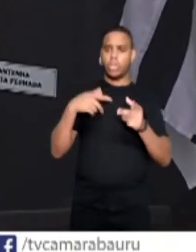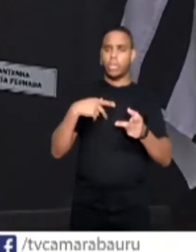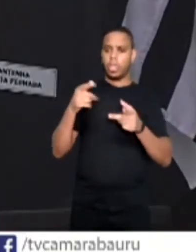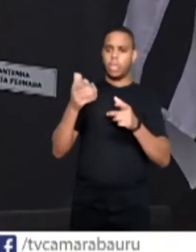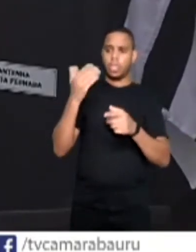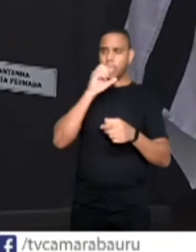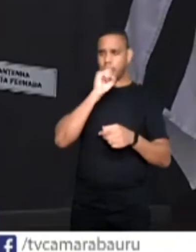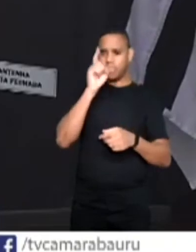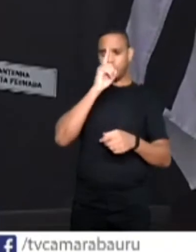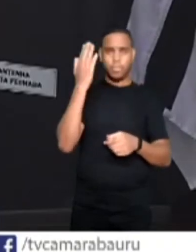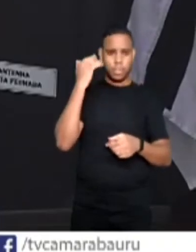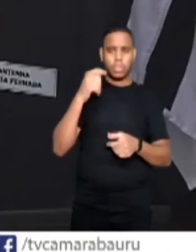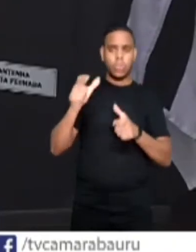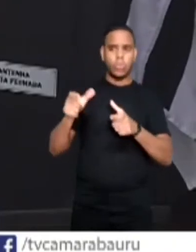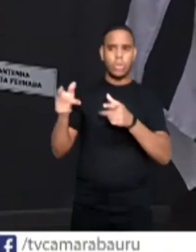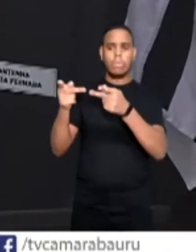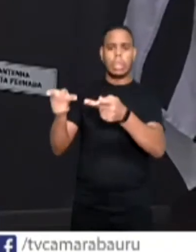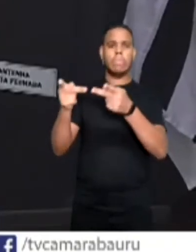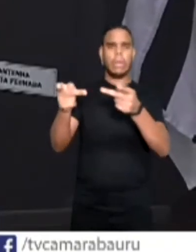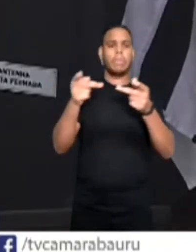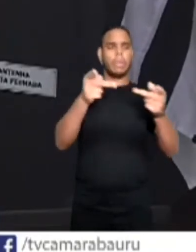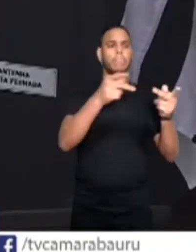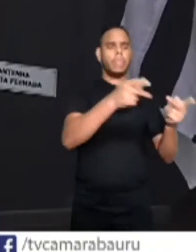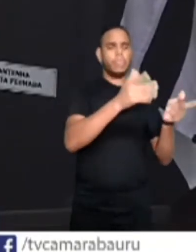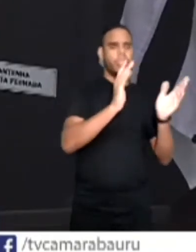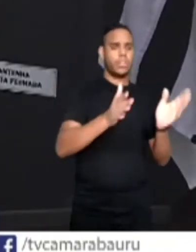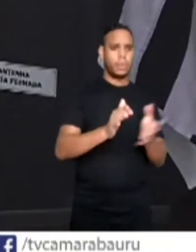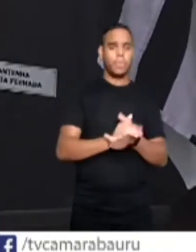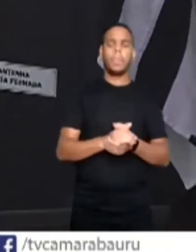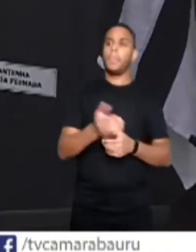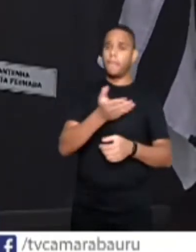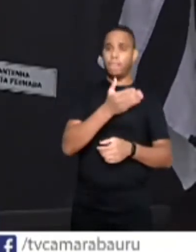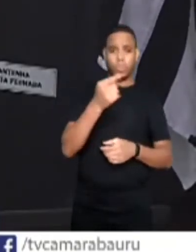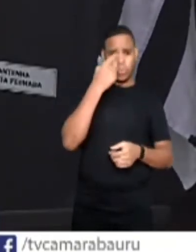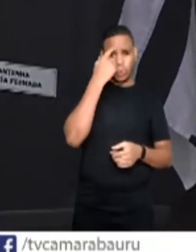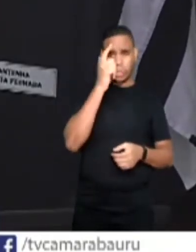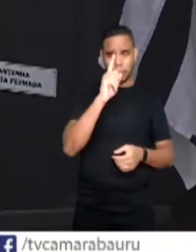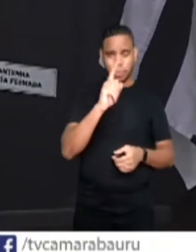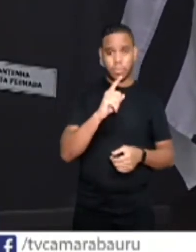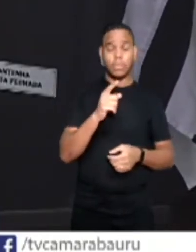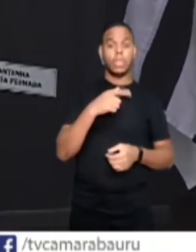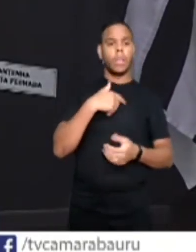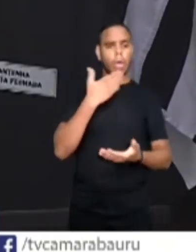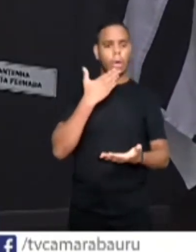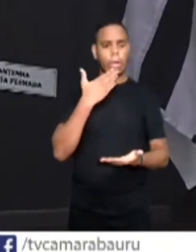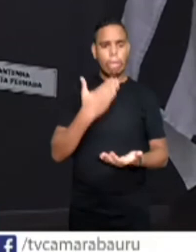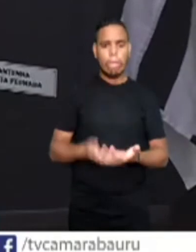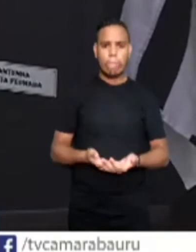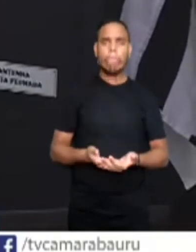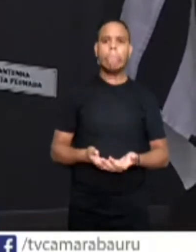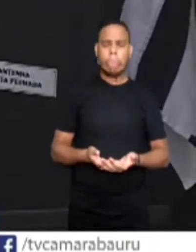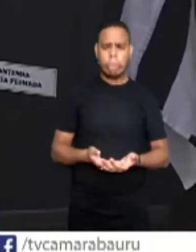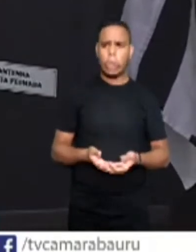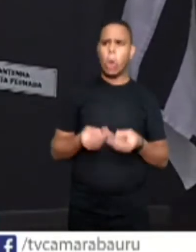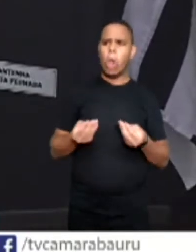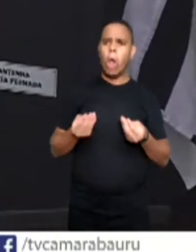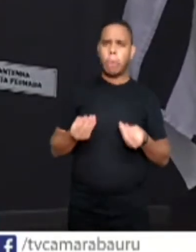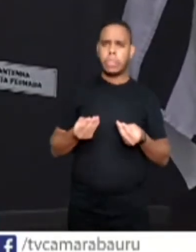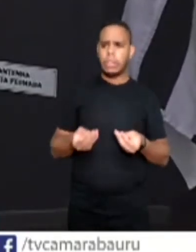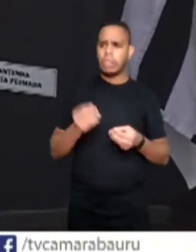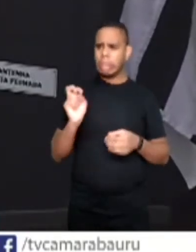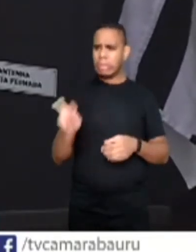algumas regiões da cidade, senhoras e senhores, é estarrecedor. Você tem ideia?